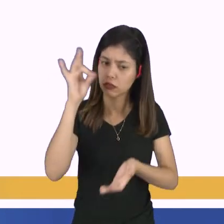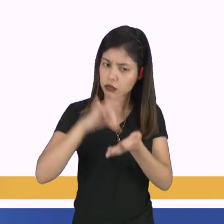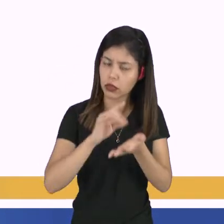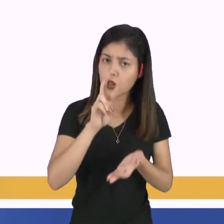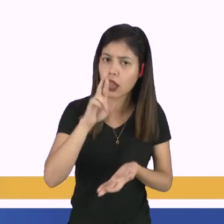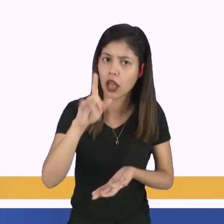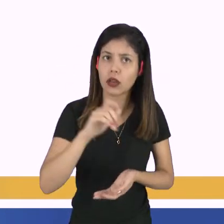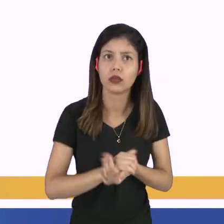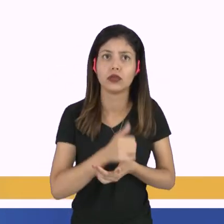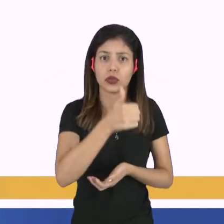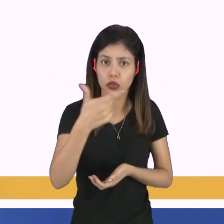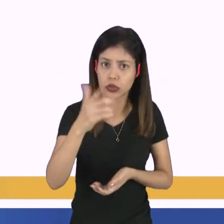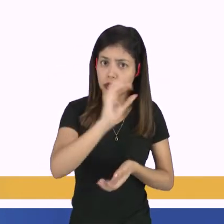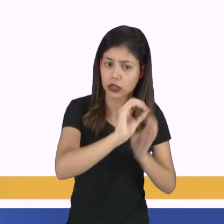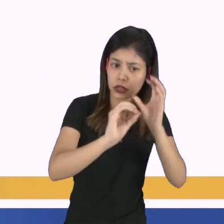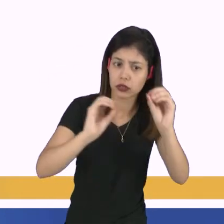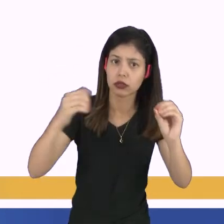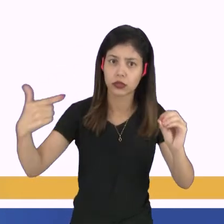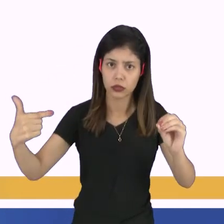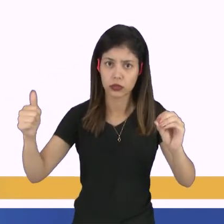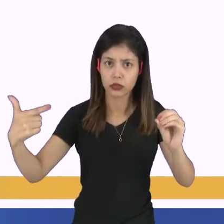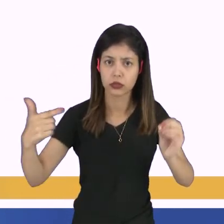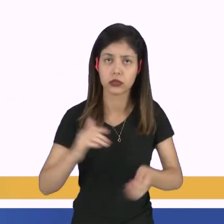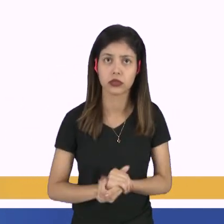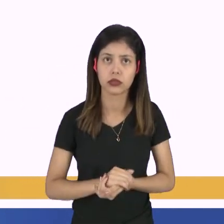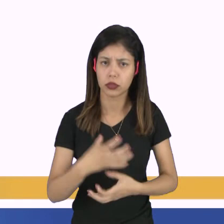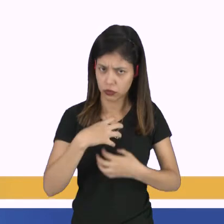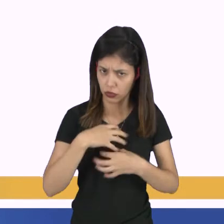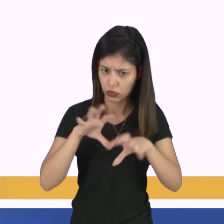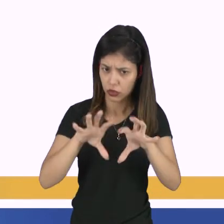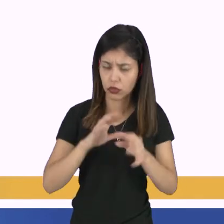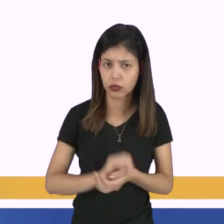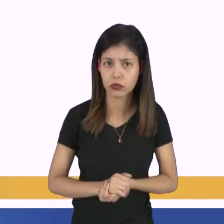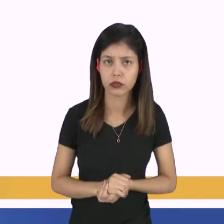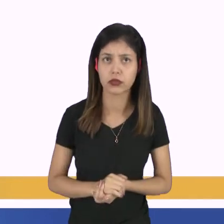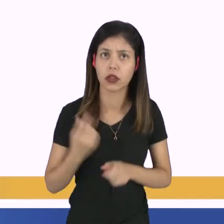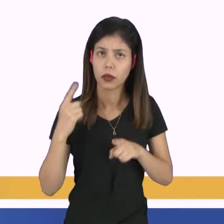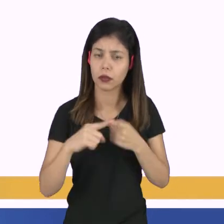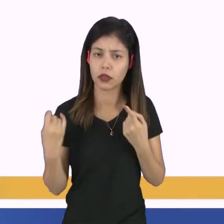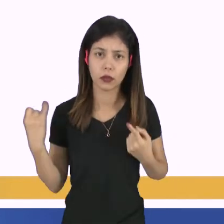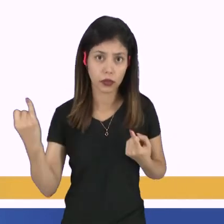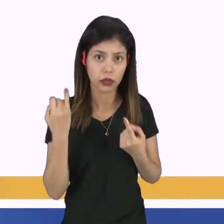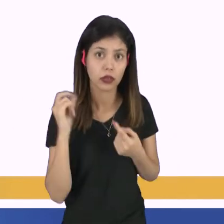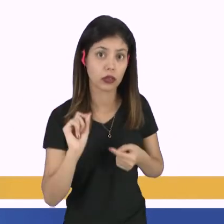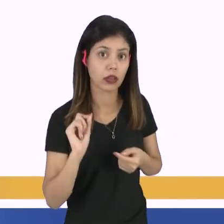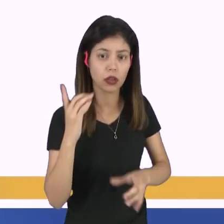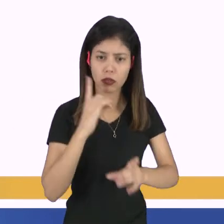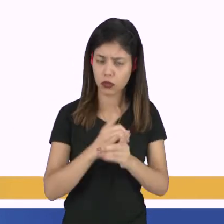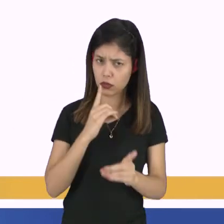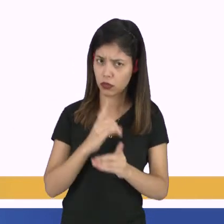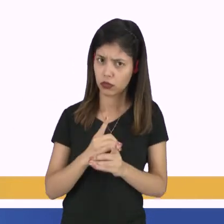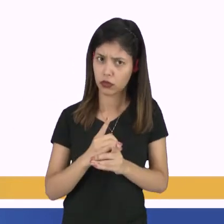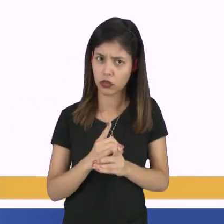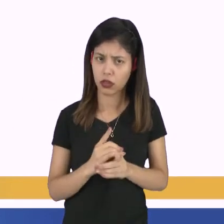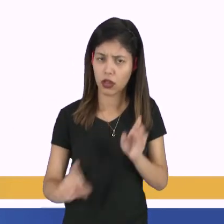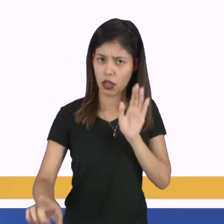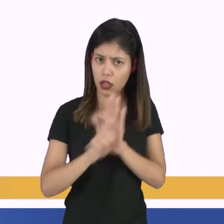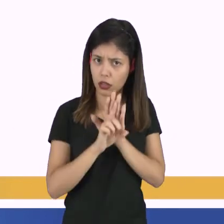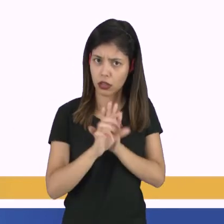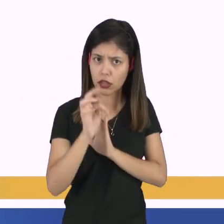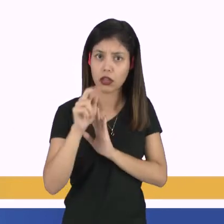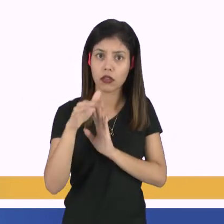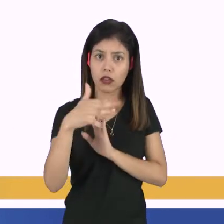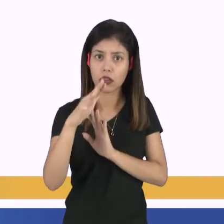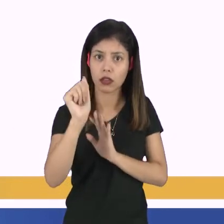que 12, né, entre 0 e 12, para poder fazer sentido, certinho? Mas o importante aqui é a gente encontrar a lei de